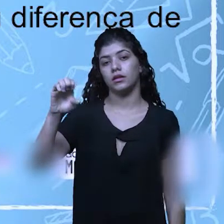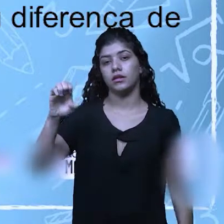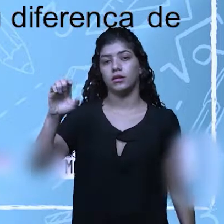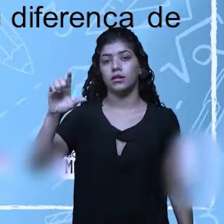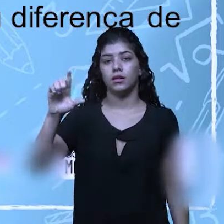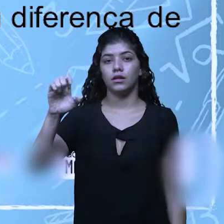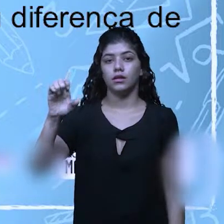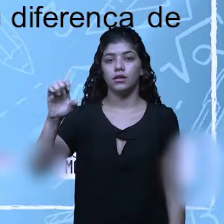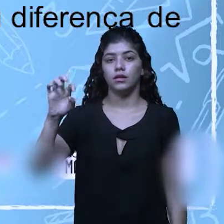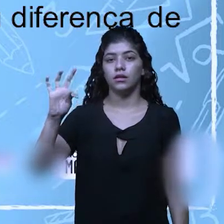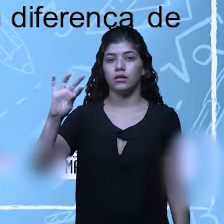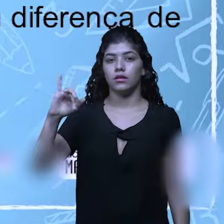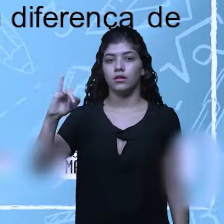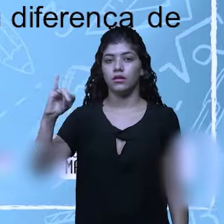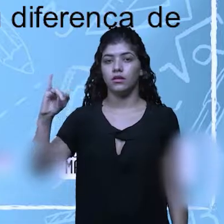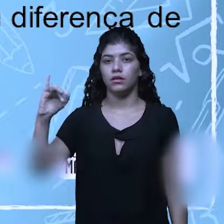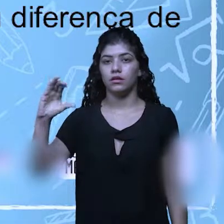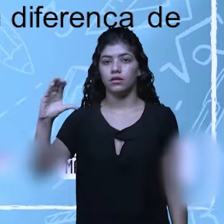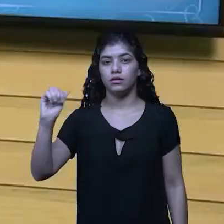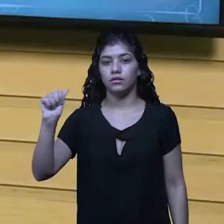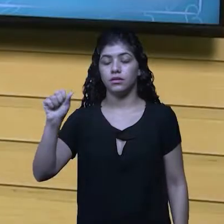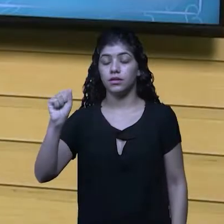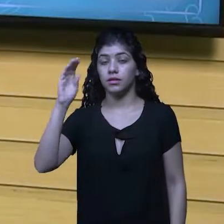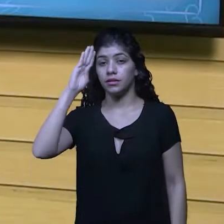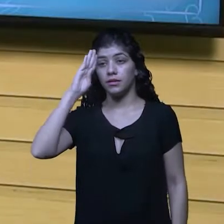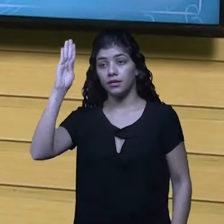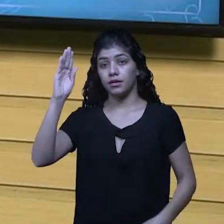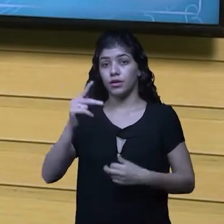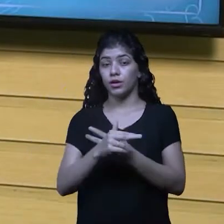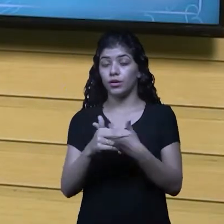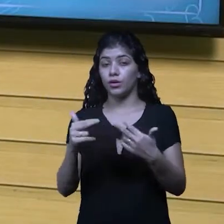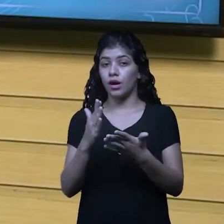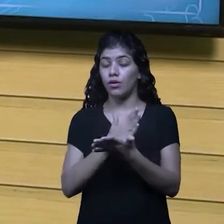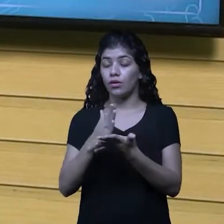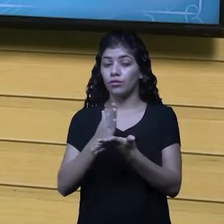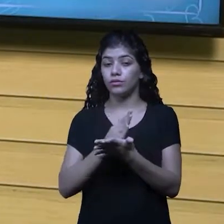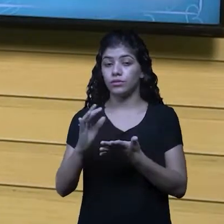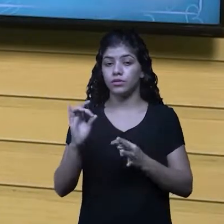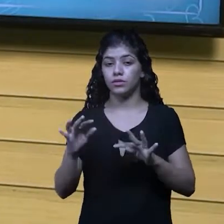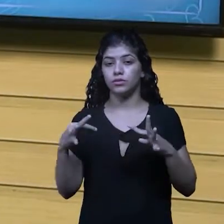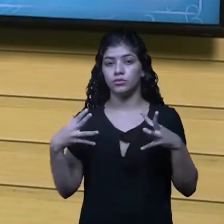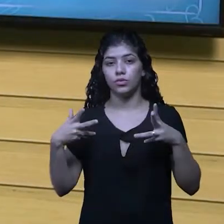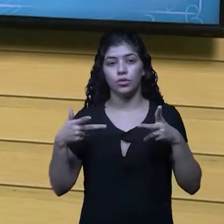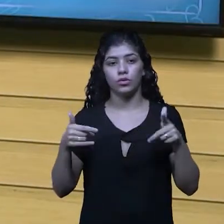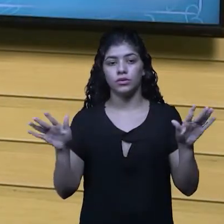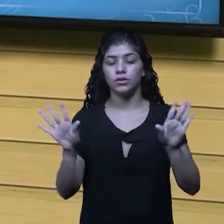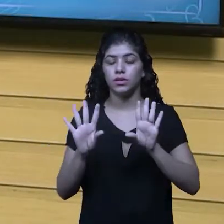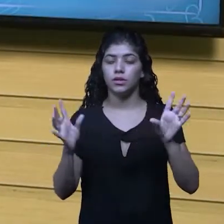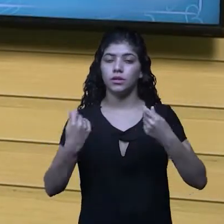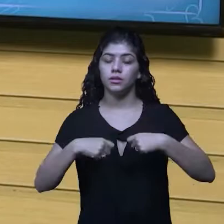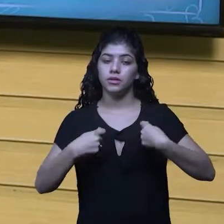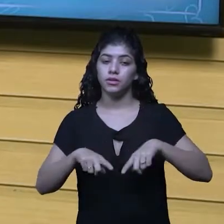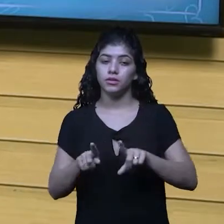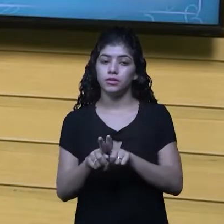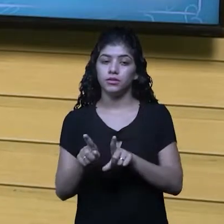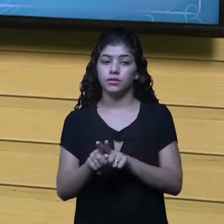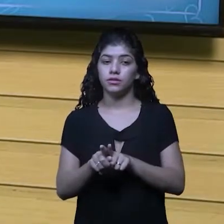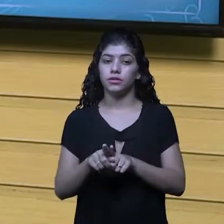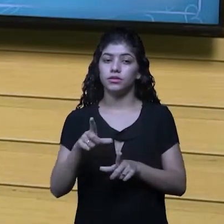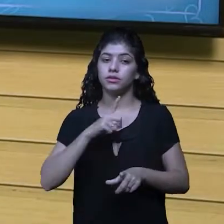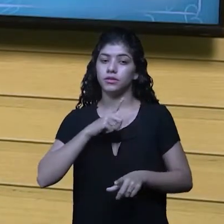conhecer algumas das principais. Nós não vamos ver todas, porque eu teria que falar de todas, e